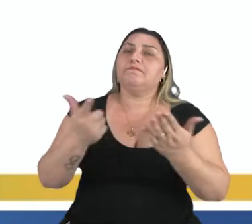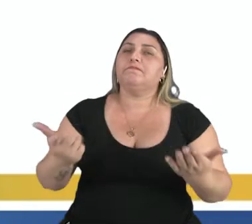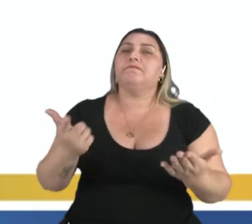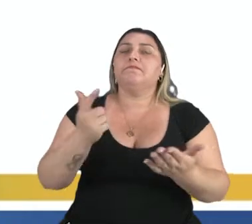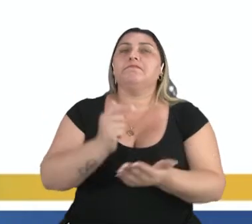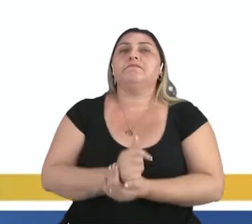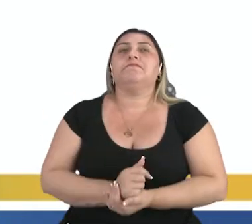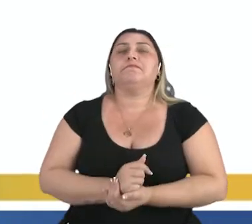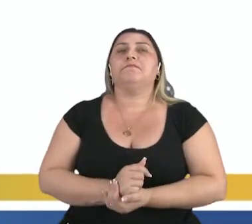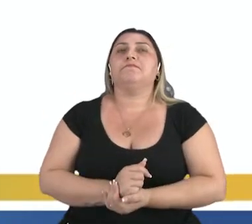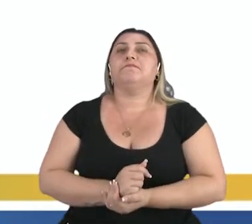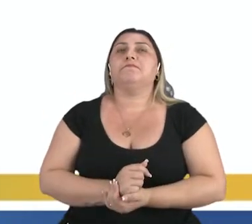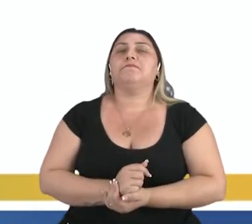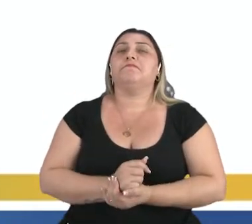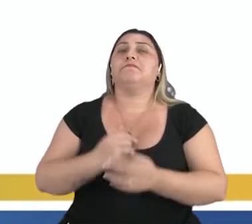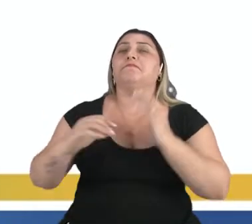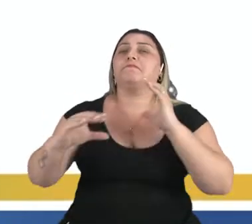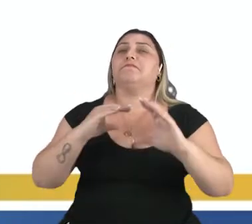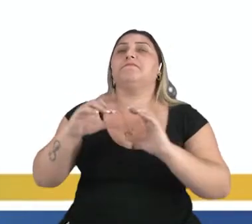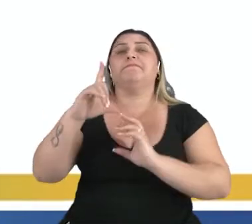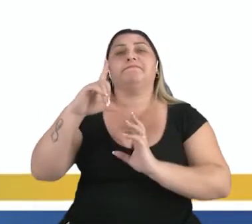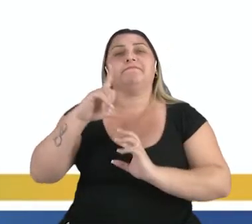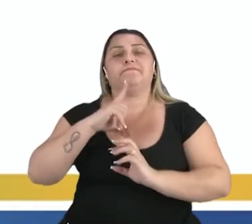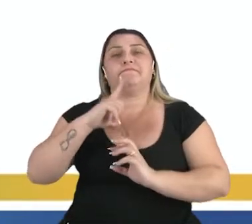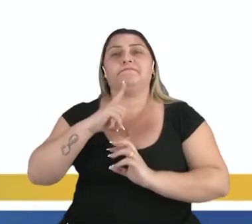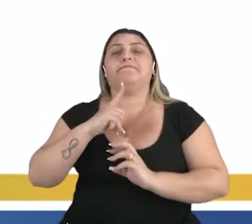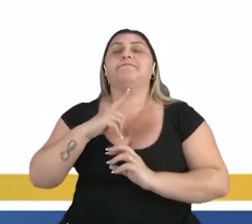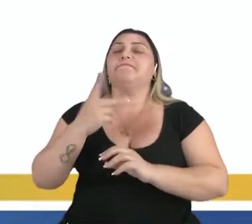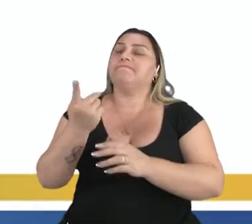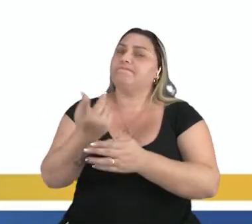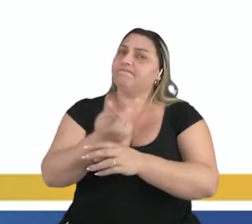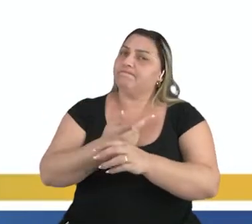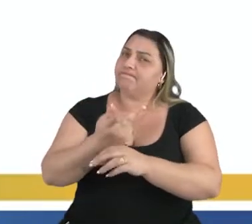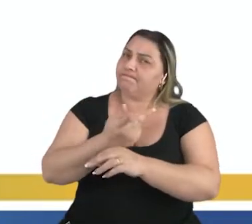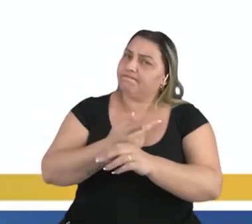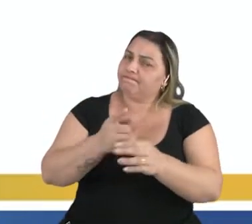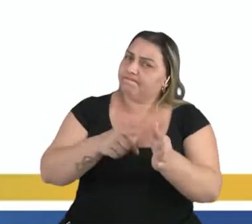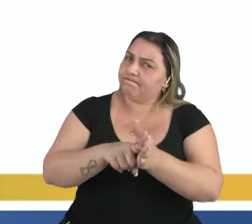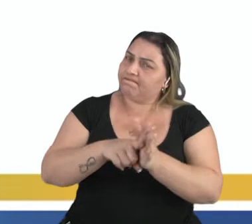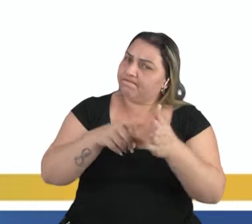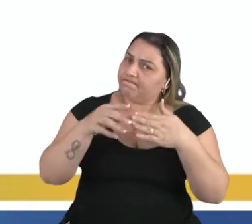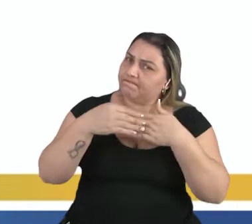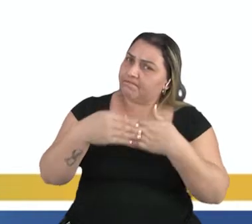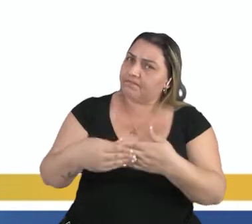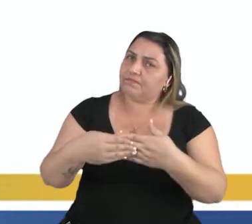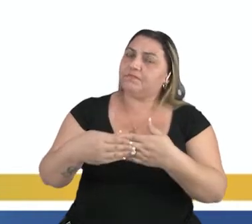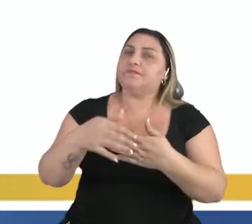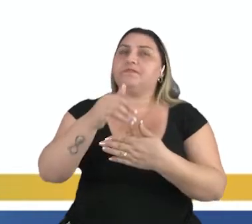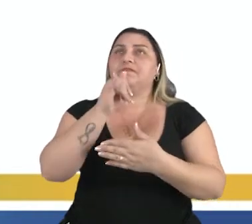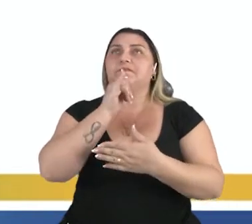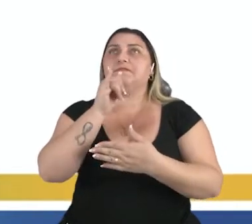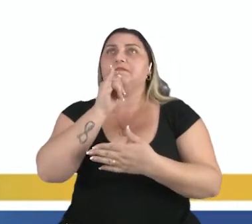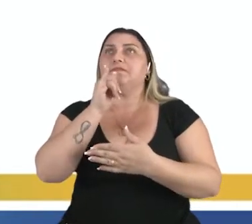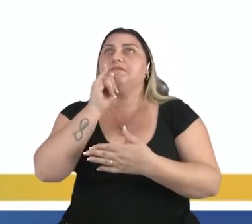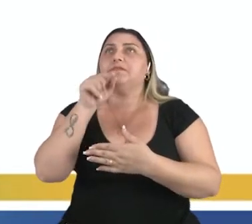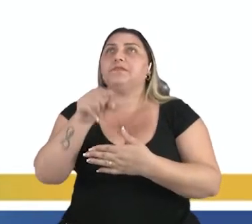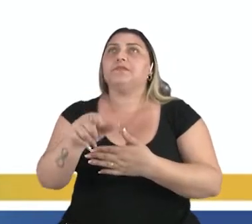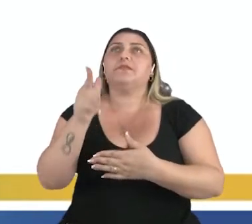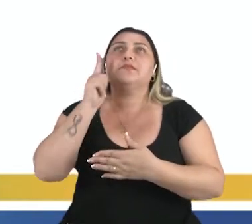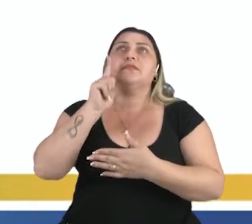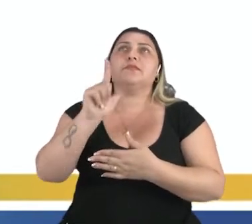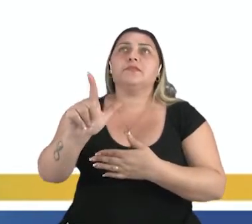jornais, nas comunicações, tem. Então você vai lá, pesquisa. Então traz dados, traz exemplos, para que